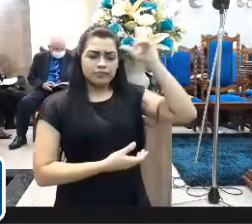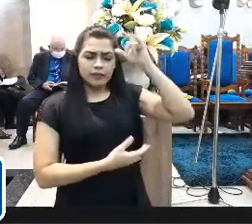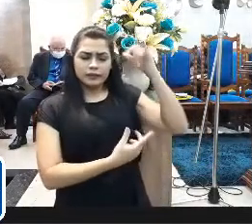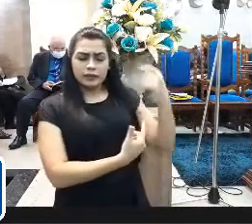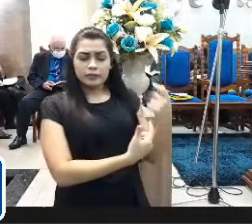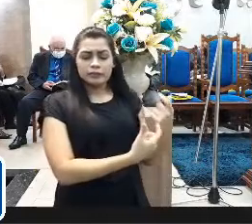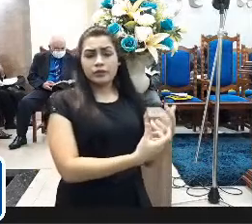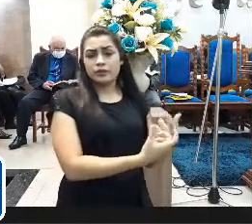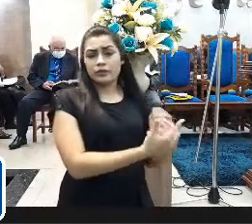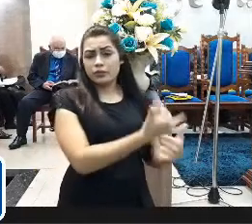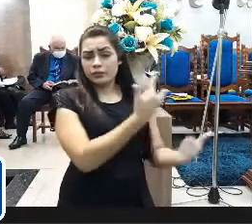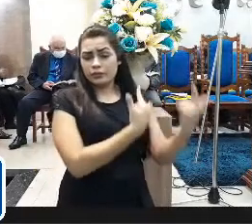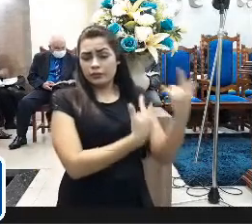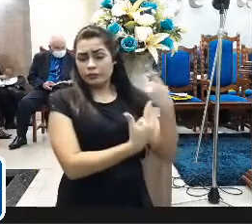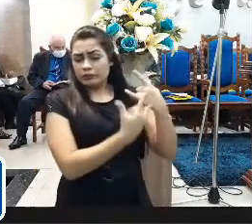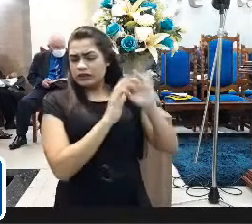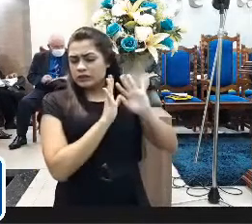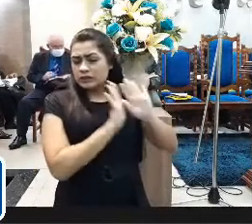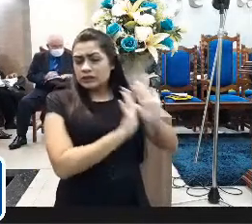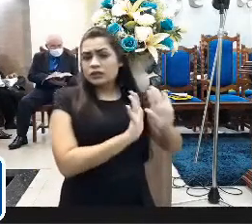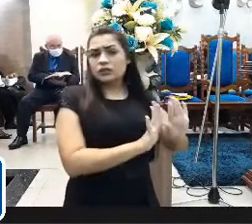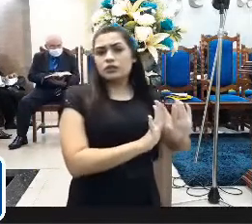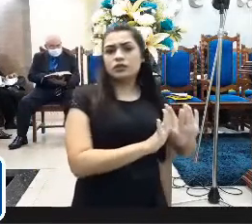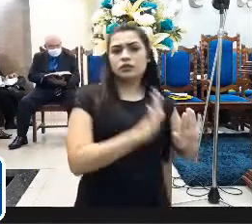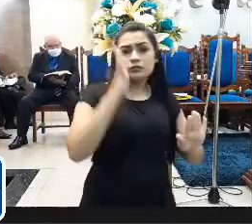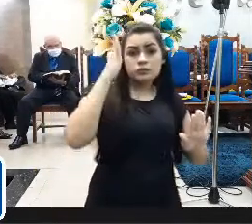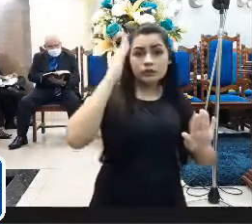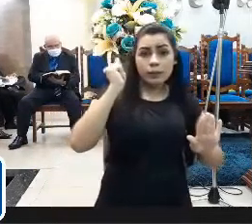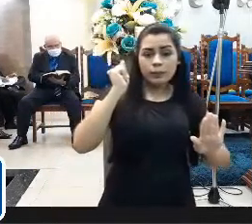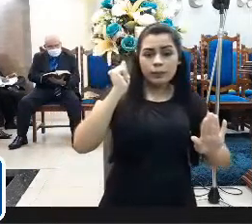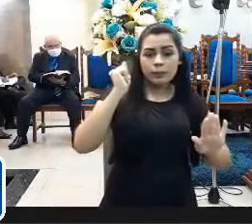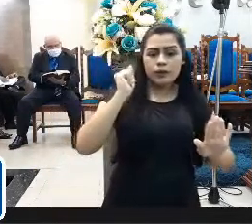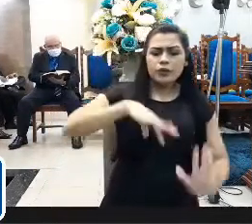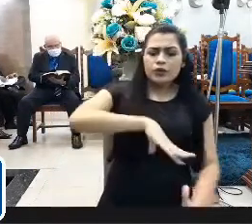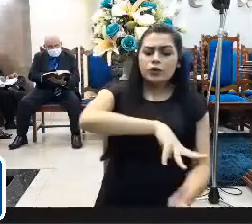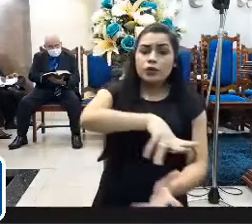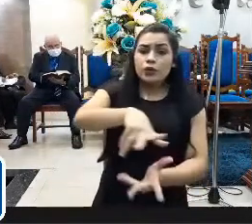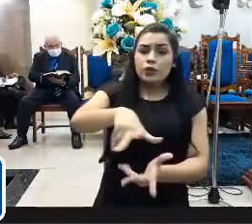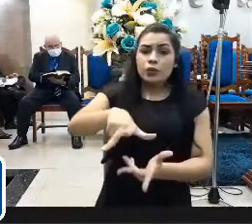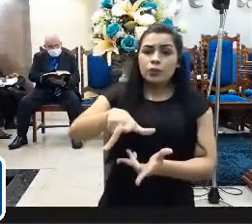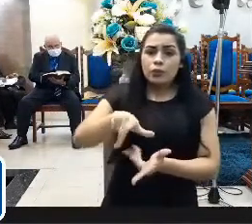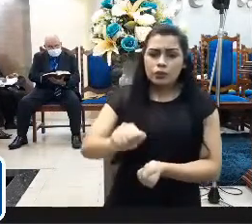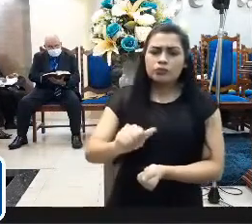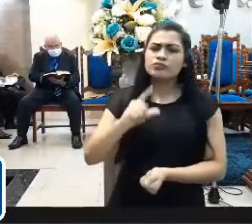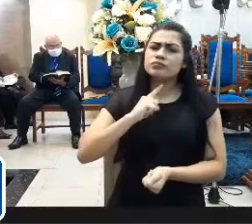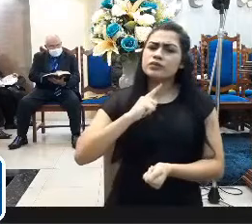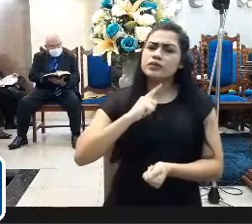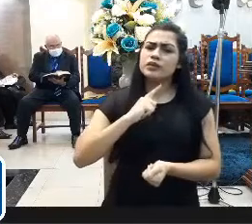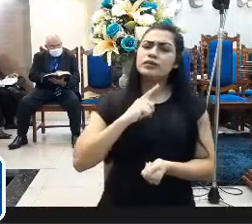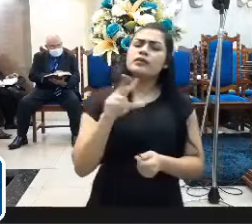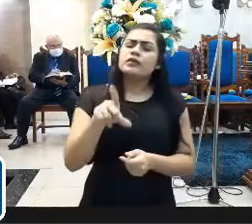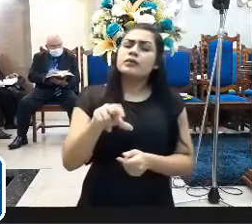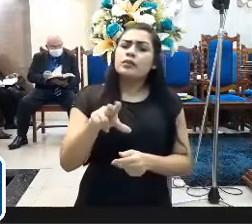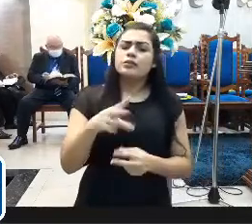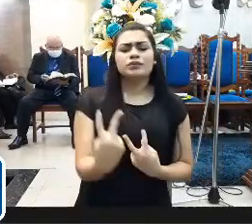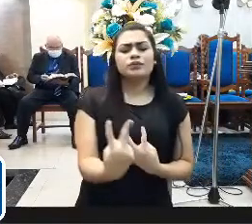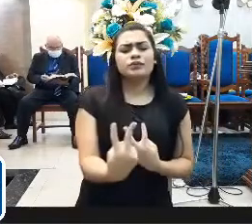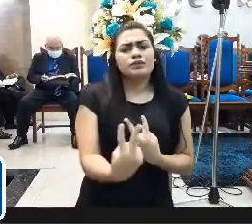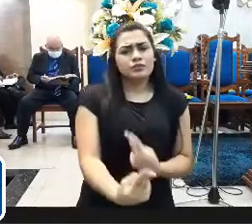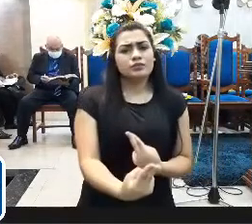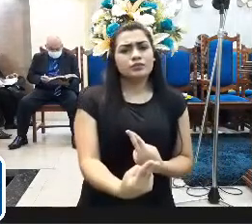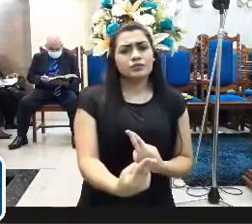sabendo que os irmãos que vocês têm em todo o mundo estão passando pelos mesmos